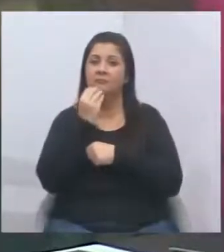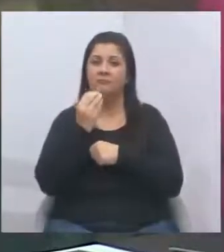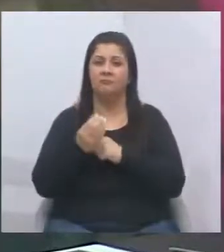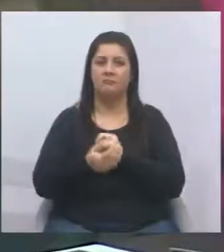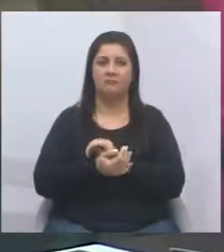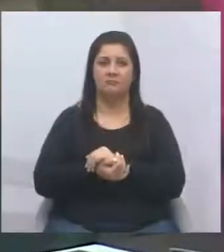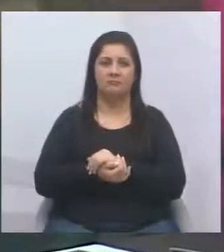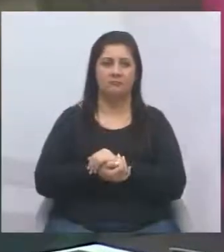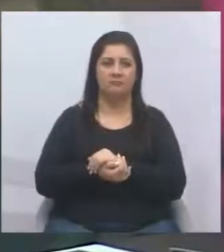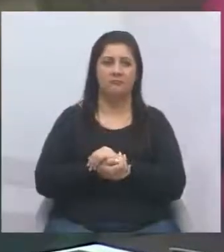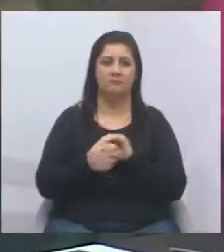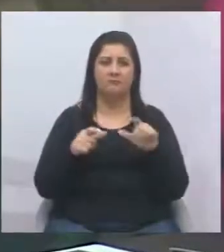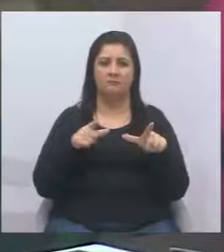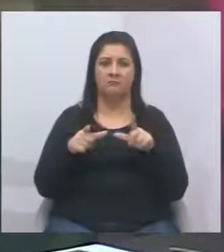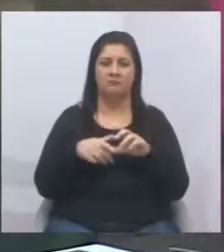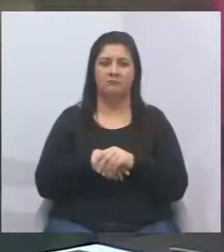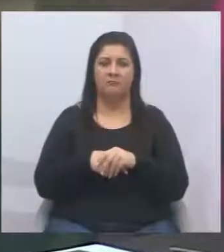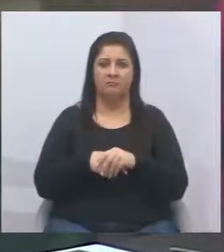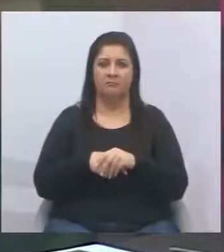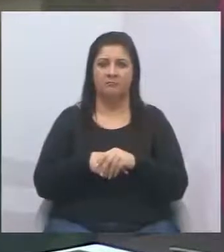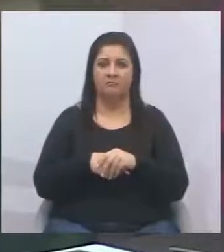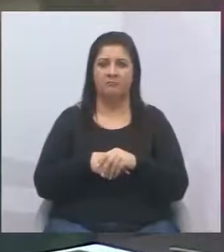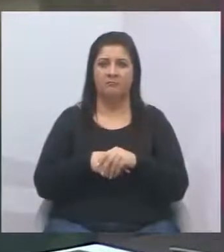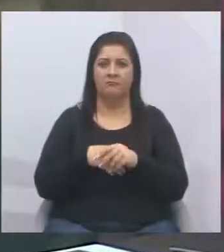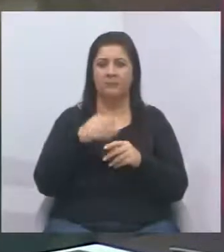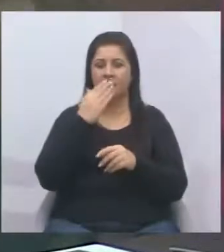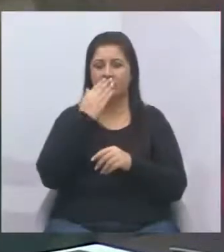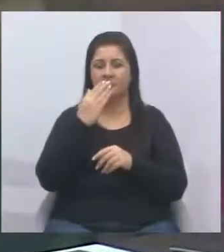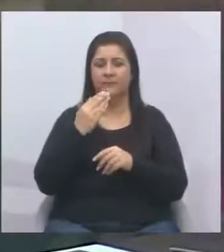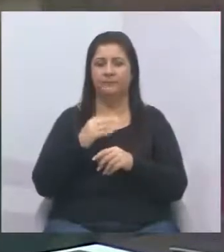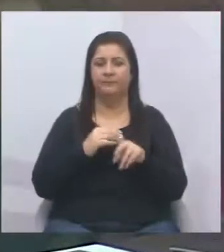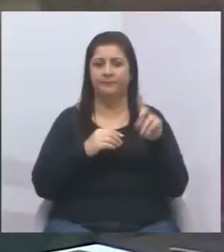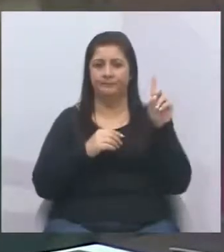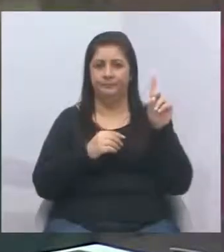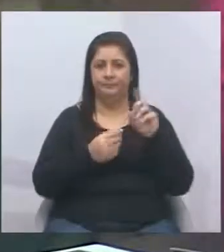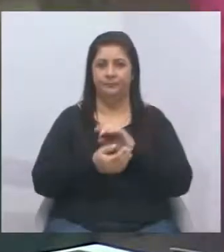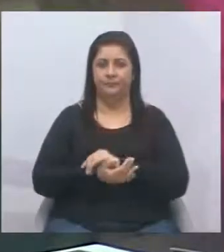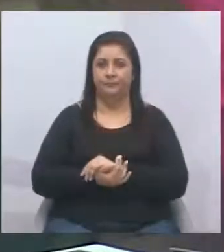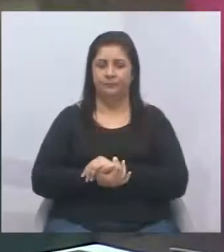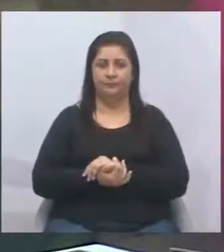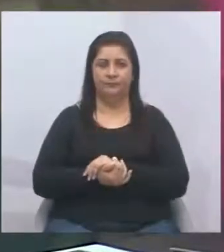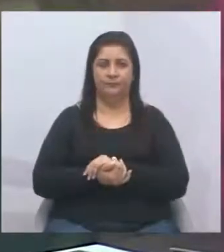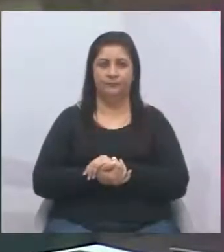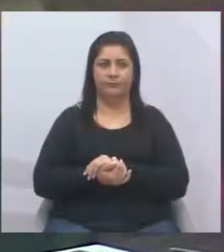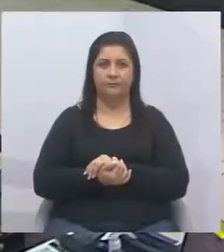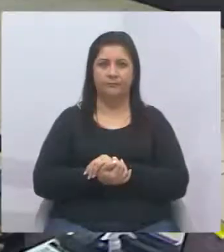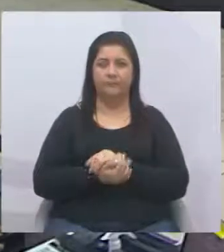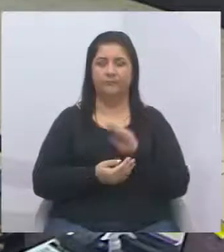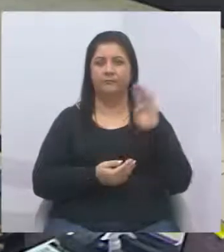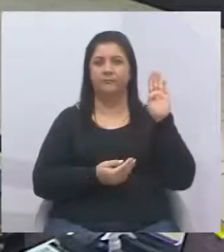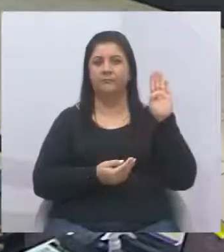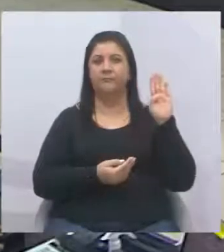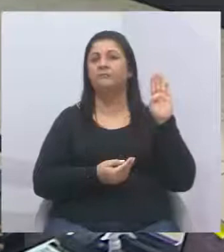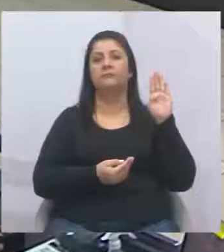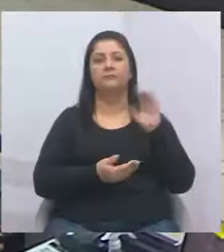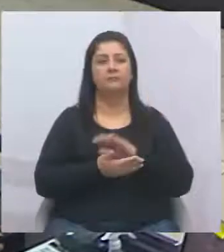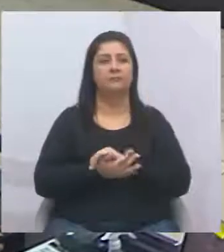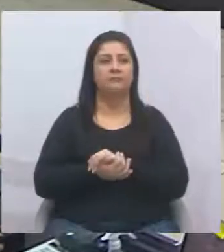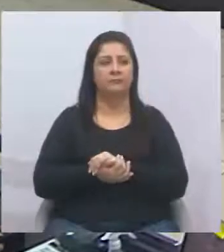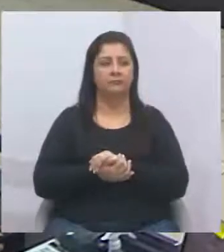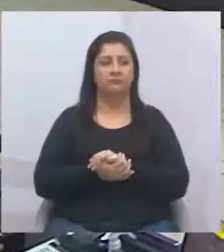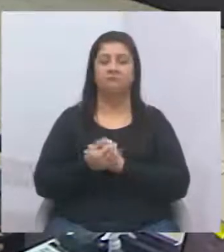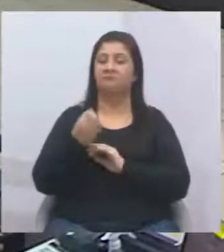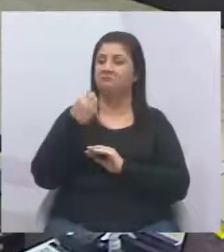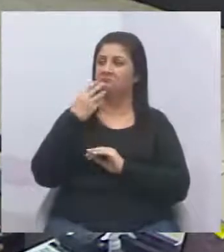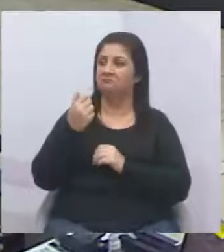até o fluxo. Esse aí fica o pedido desse vereador. Vereador Roninha, conte com o meu apoio, que bom que o senhor